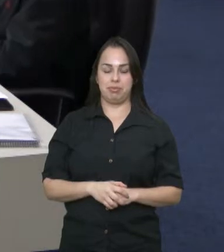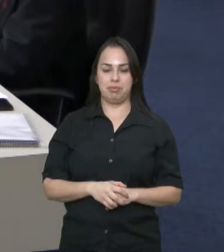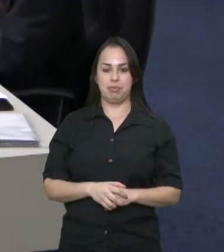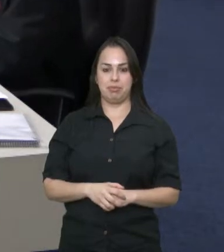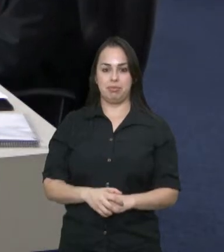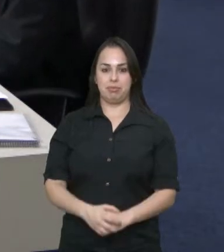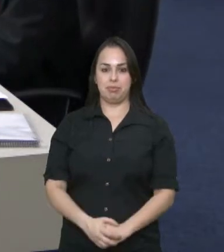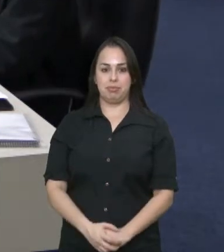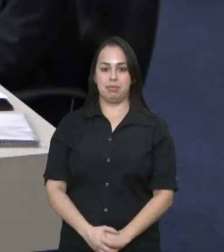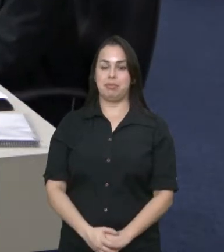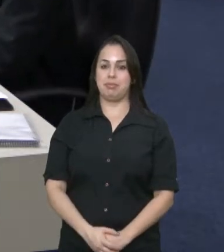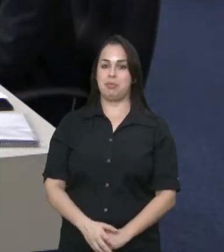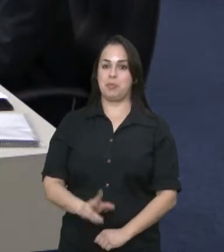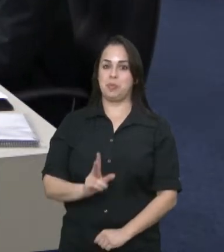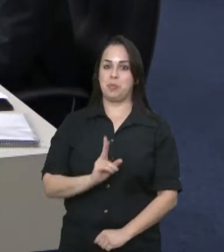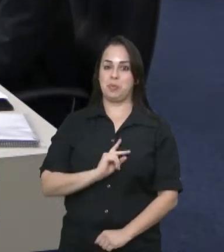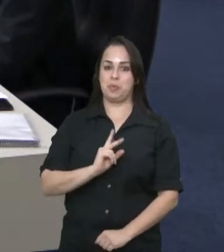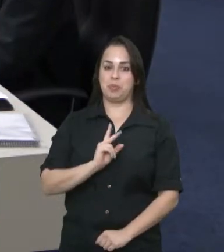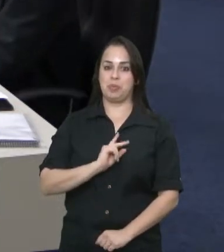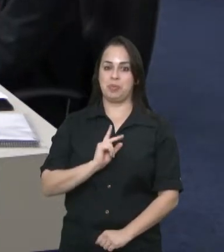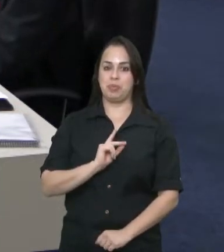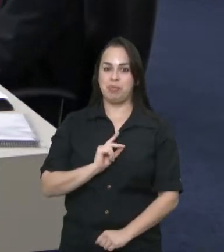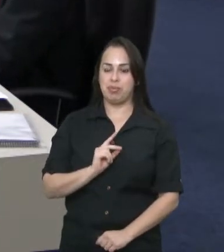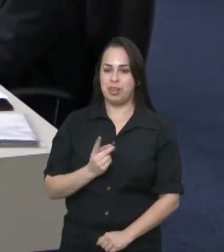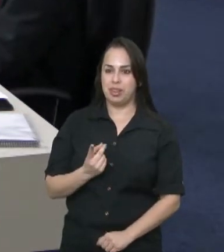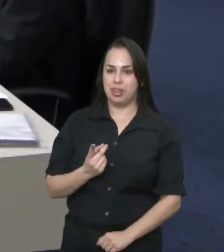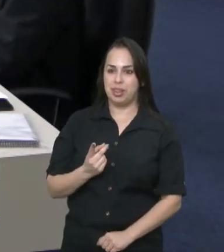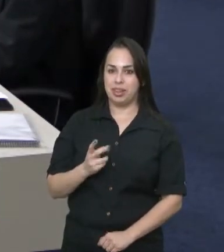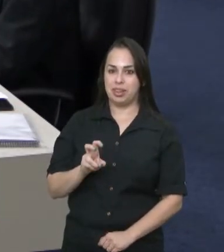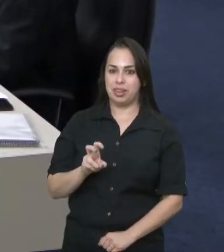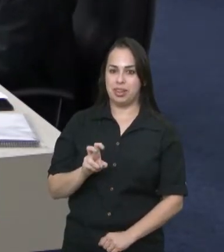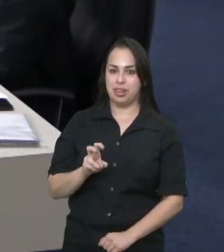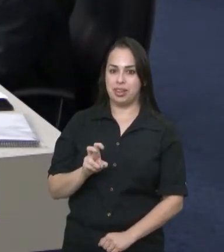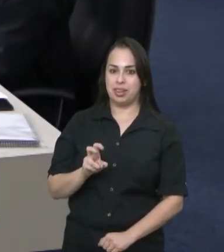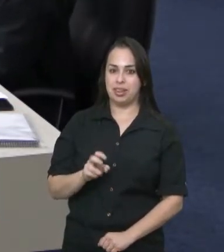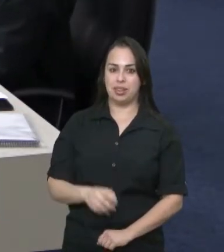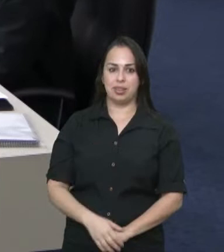Pinga-fogo. 55 minutos hoje. Nossa. 15?